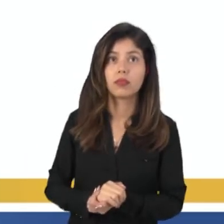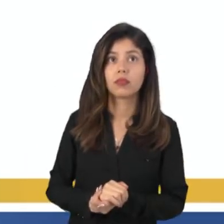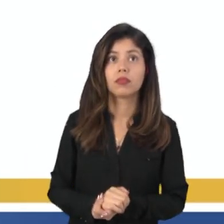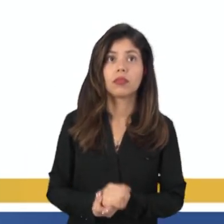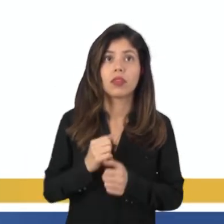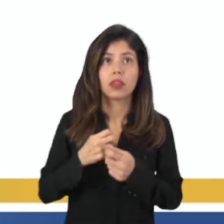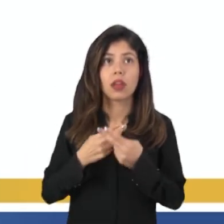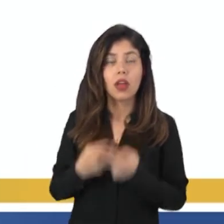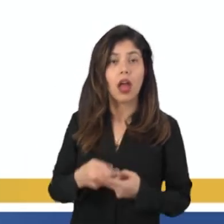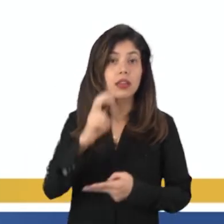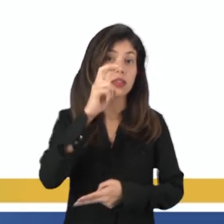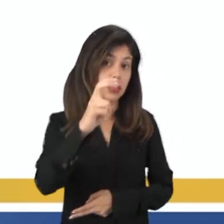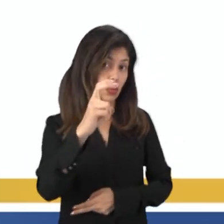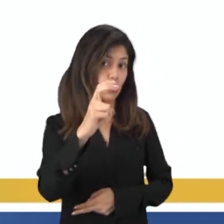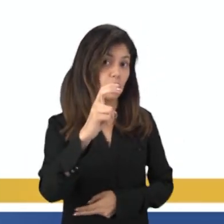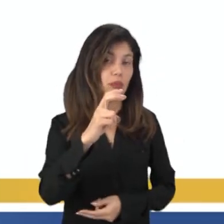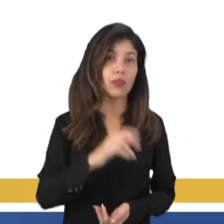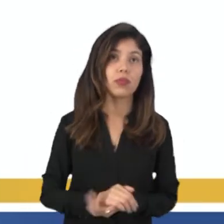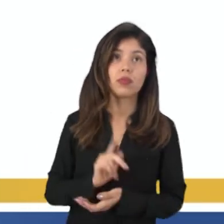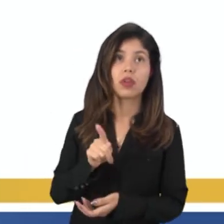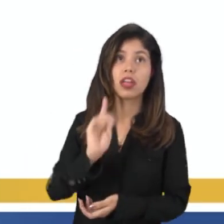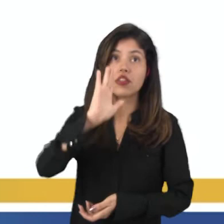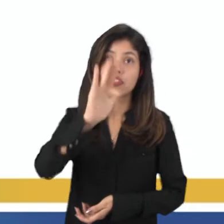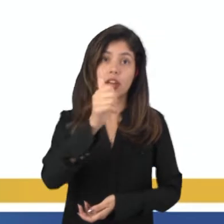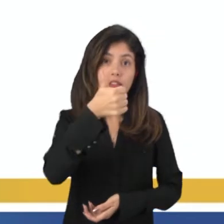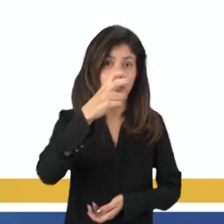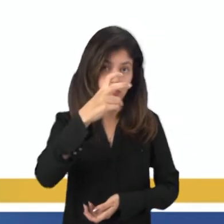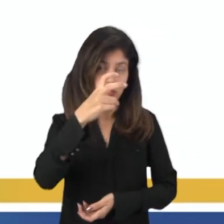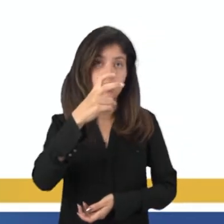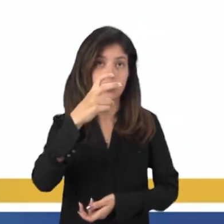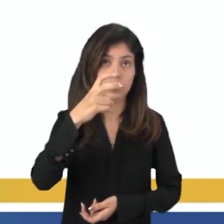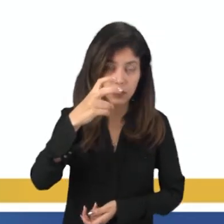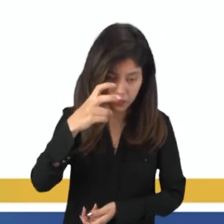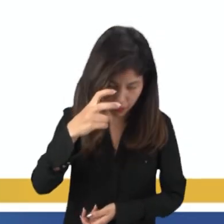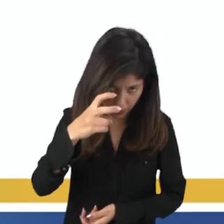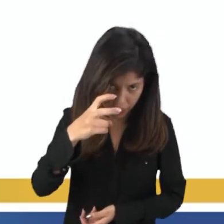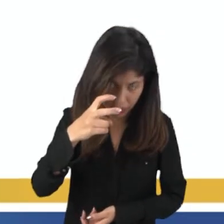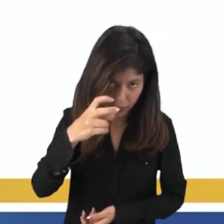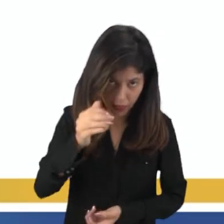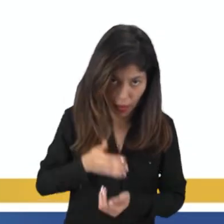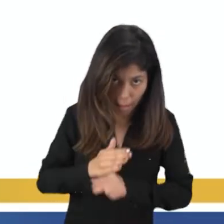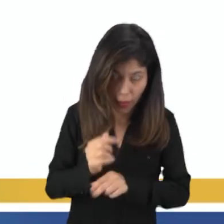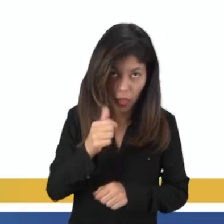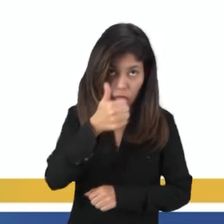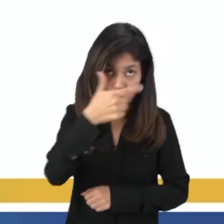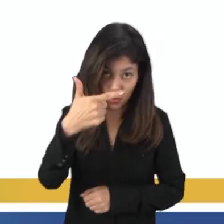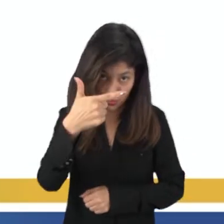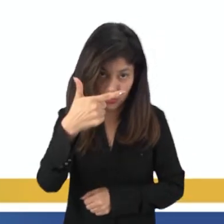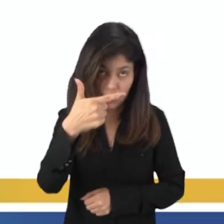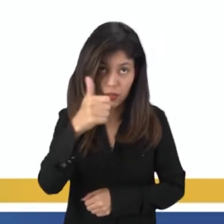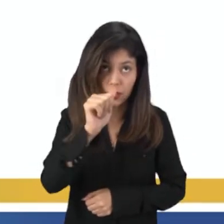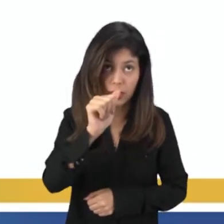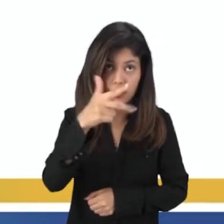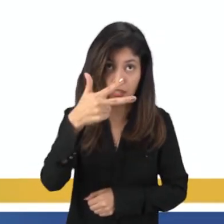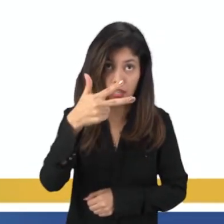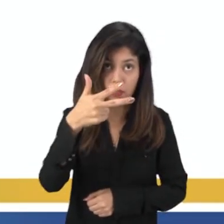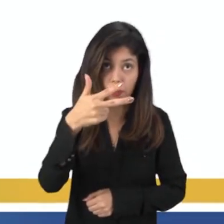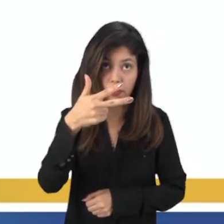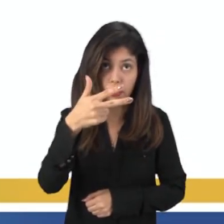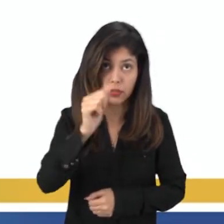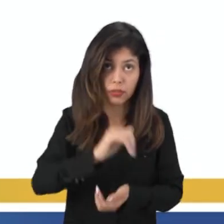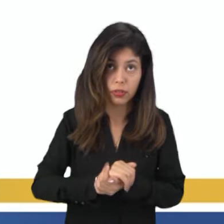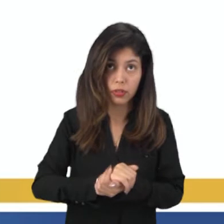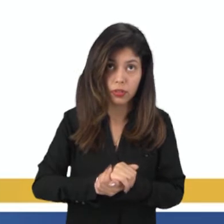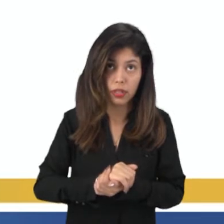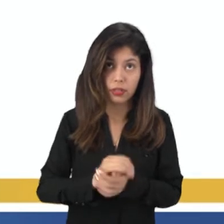celular que está na sua mão. Com inclinação de 15 graus, o celular já passa a pesar 12 quilos. Com inclinação